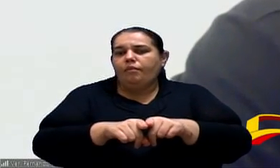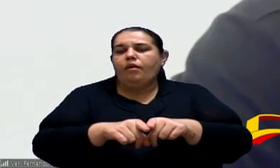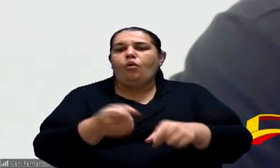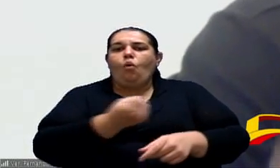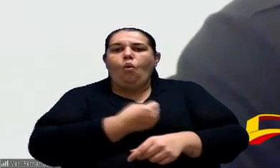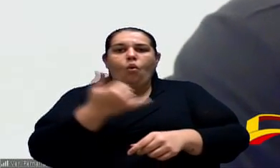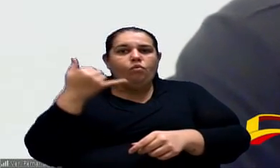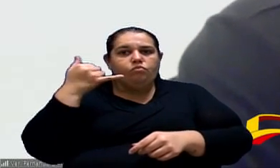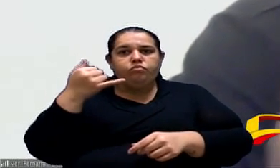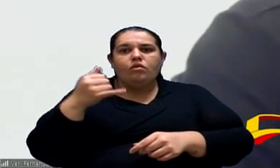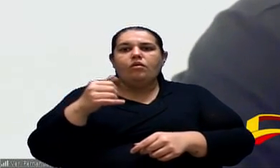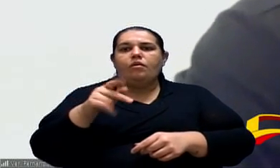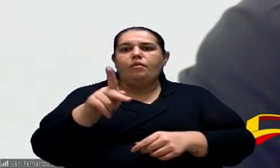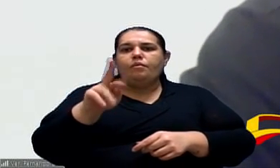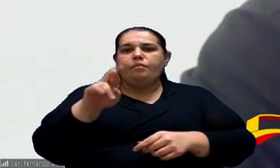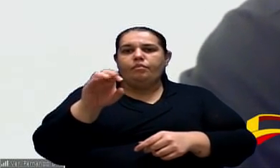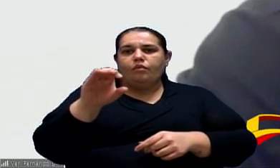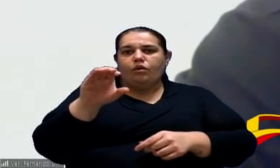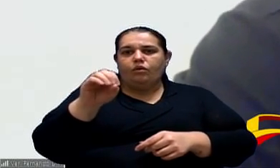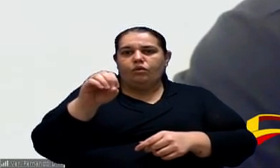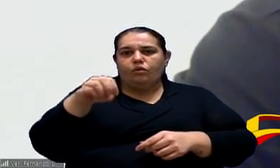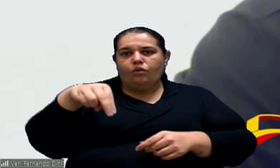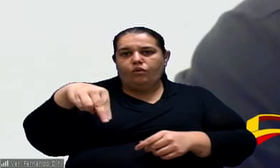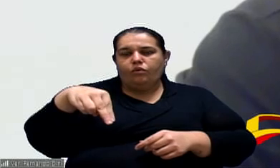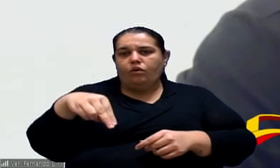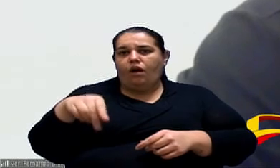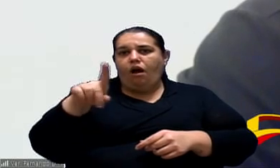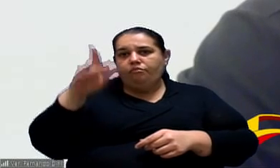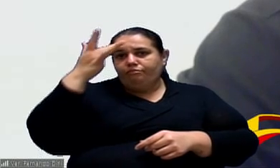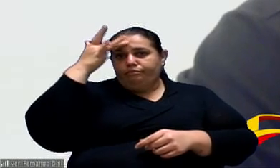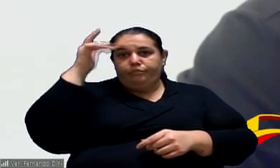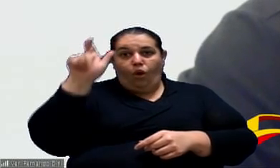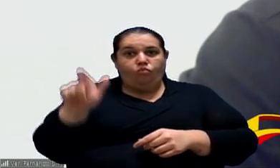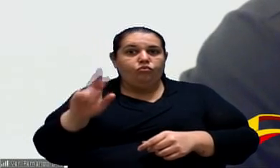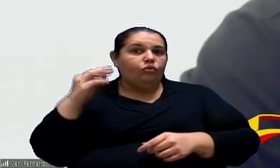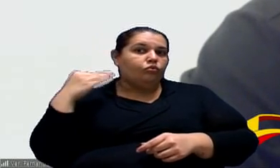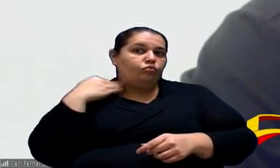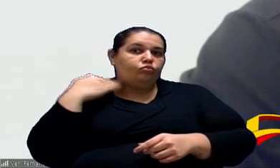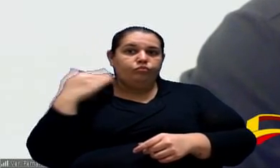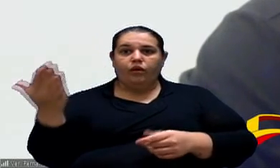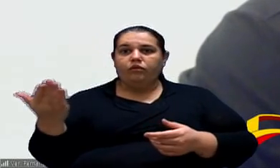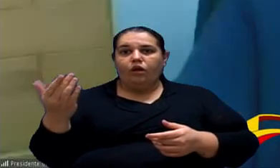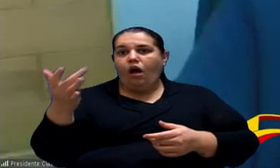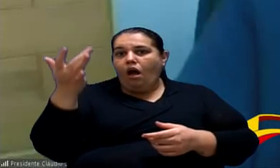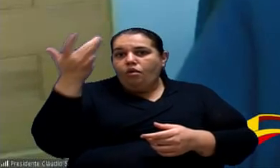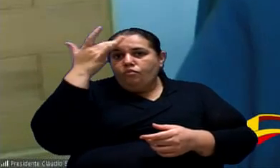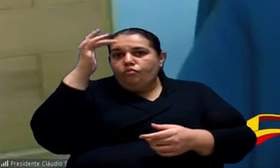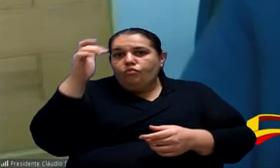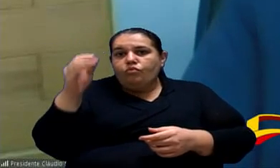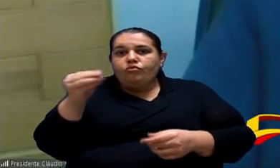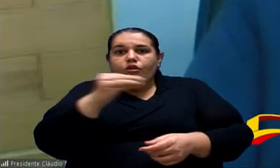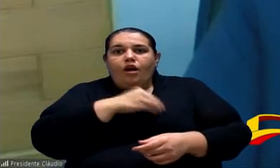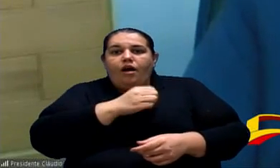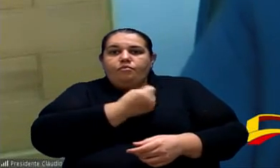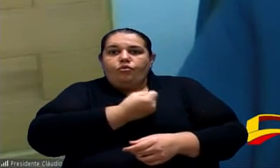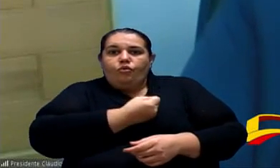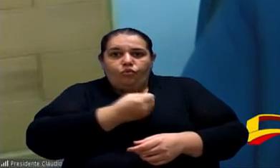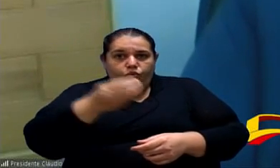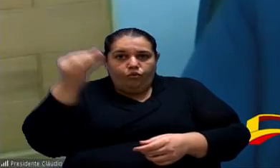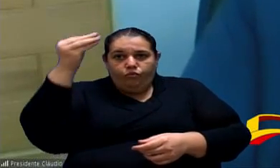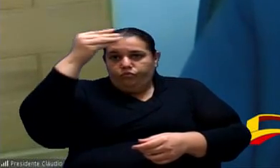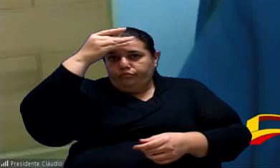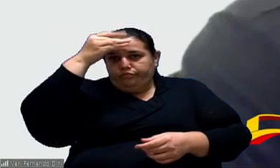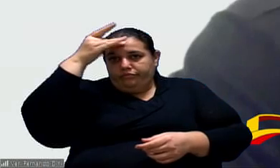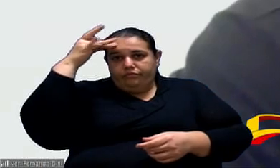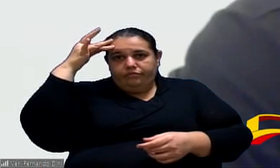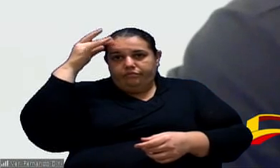PROCON. Porque o senhorzinho que vai lá não sabe o telefone do PROCON de cabeça, né, presidente? Não. Eu falo a verdade, nem eu sei, presidente. Ele quer